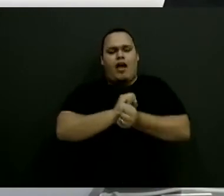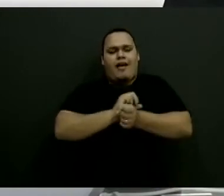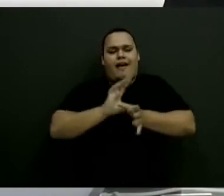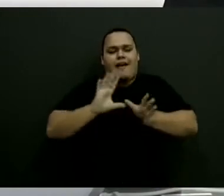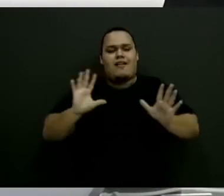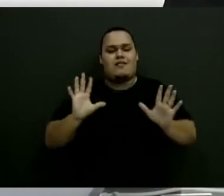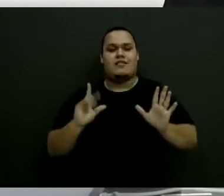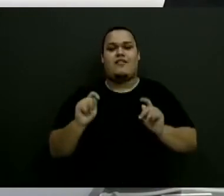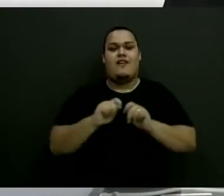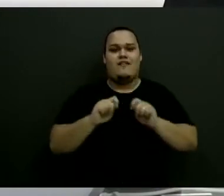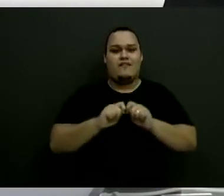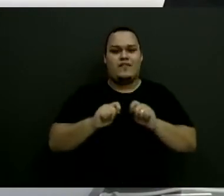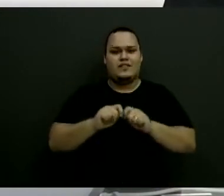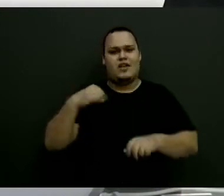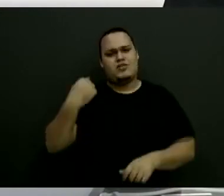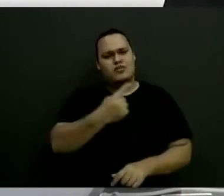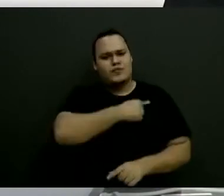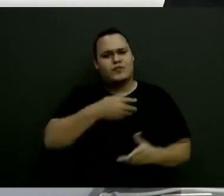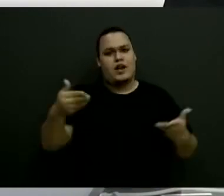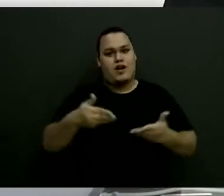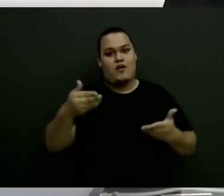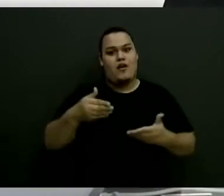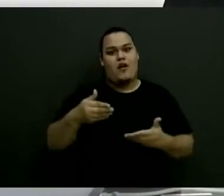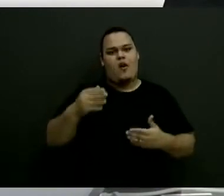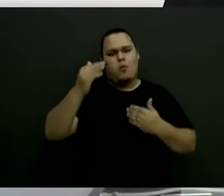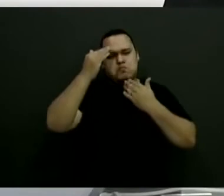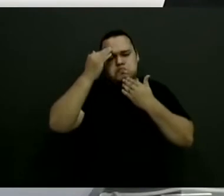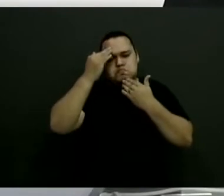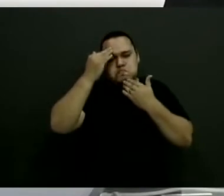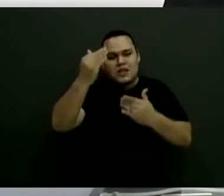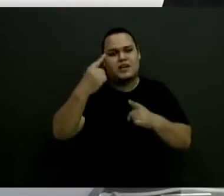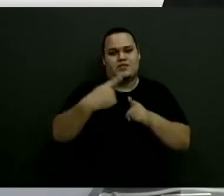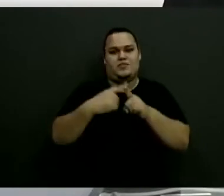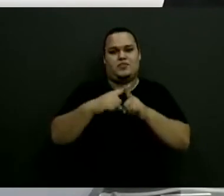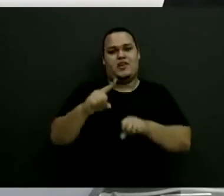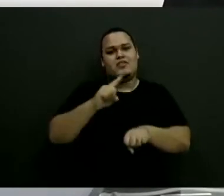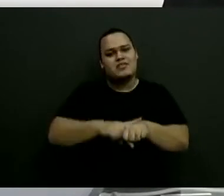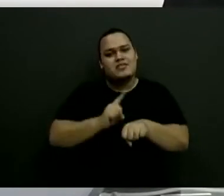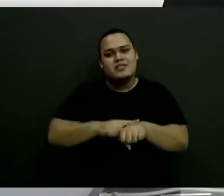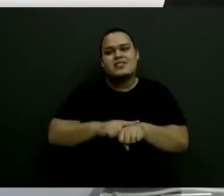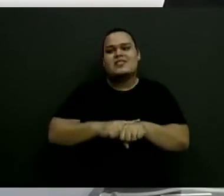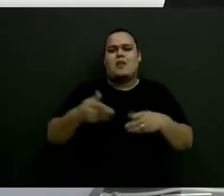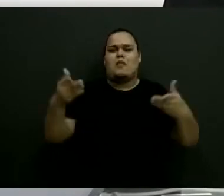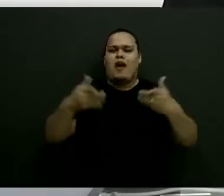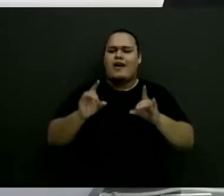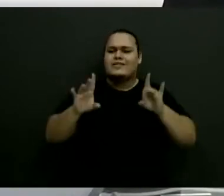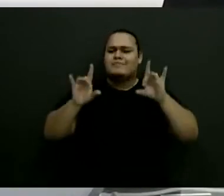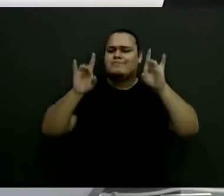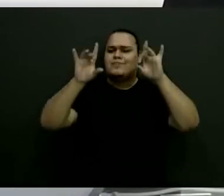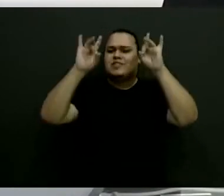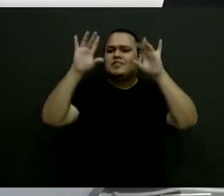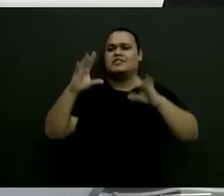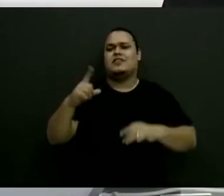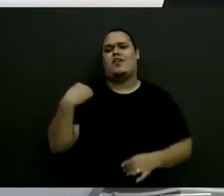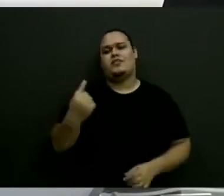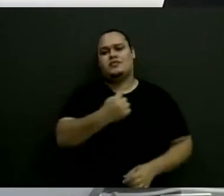Itamar, eu quero agradecer pelo seu tempo tão precioso que foi dispensado para